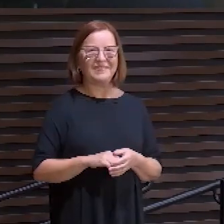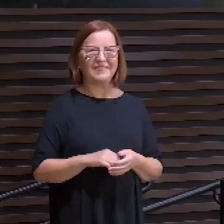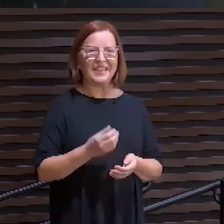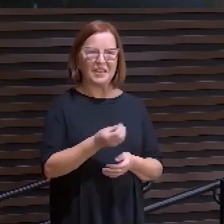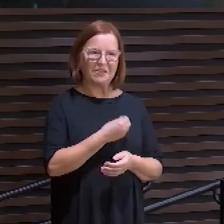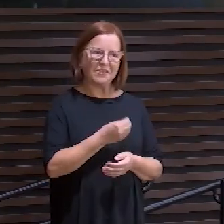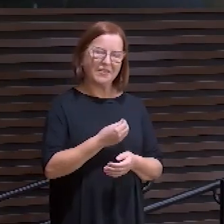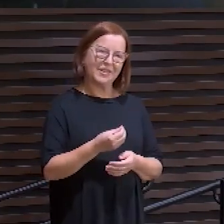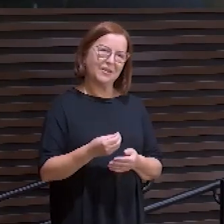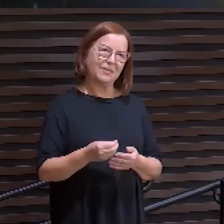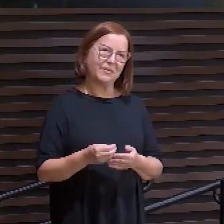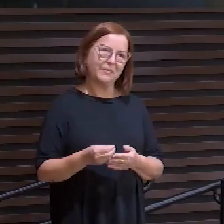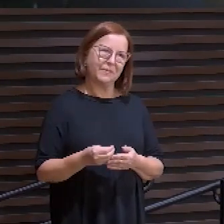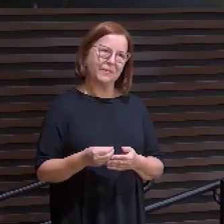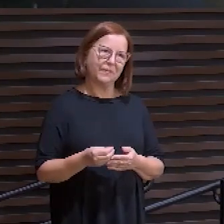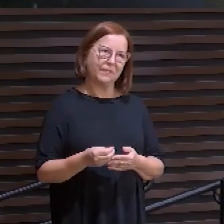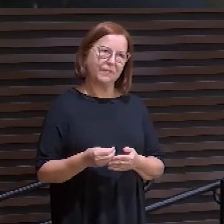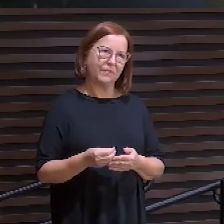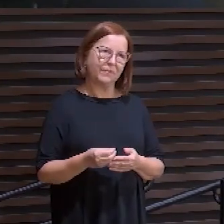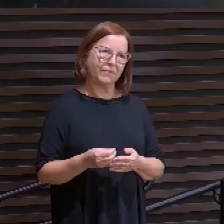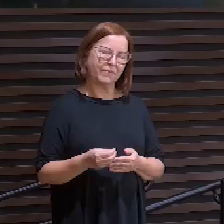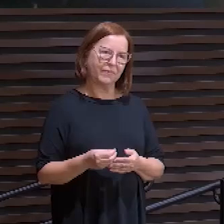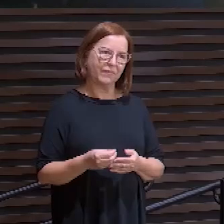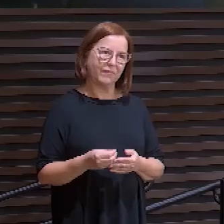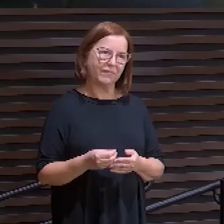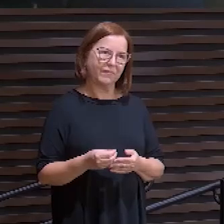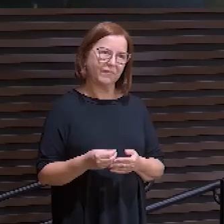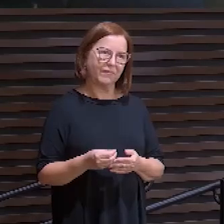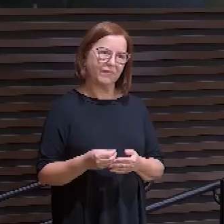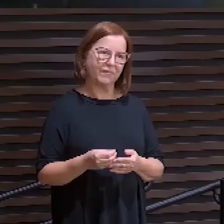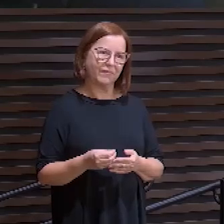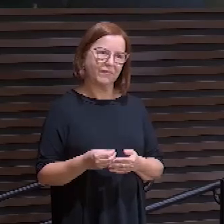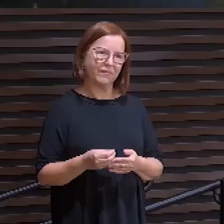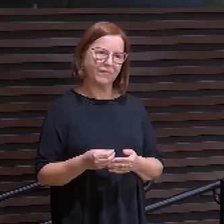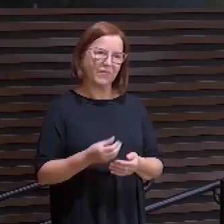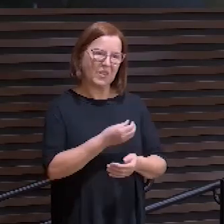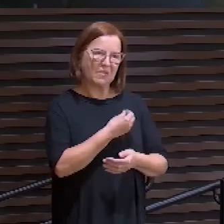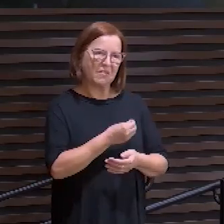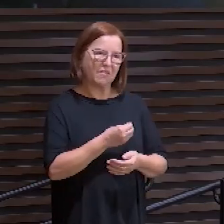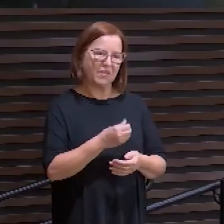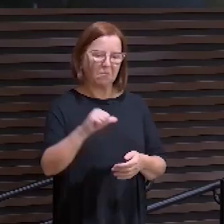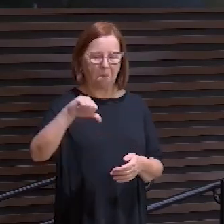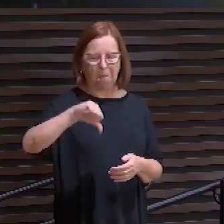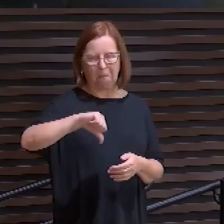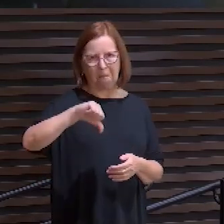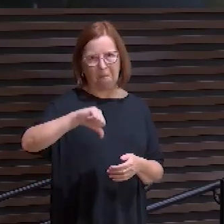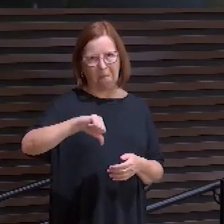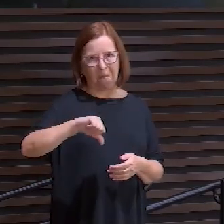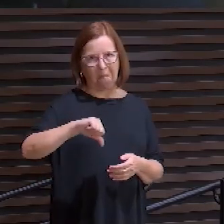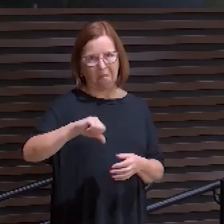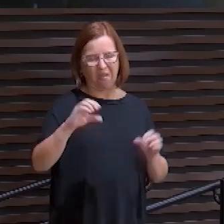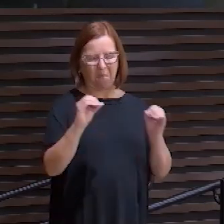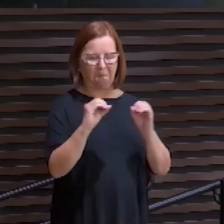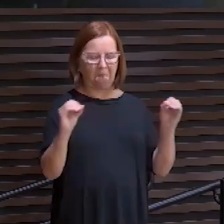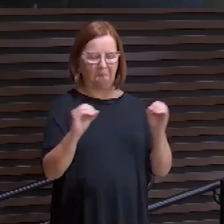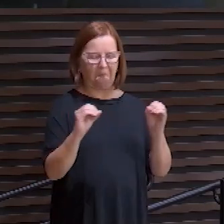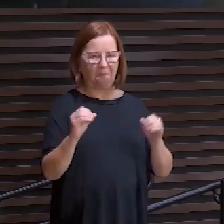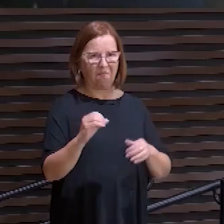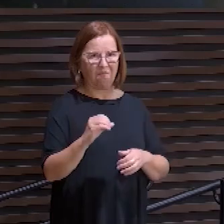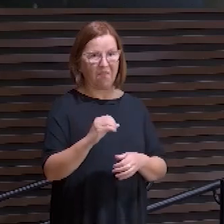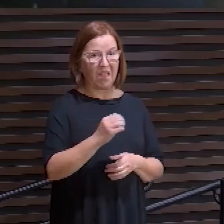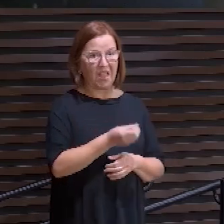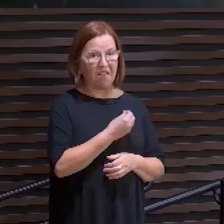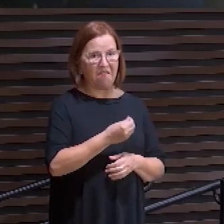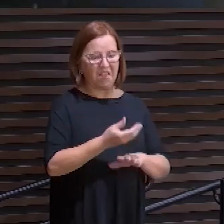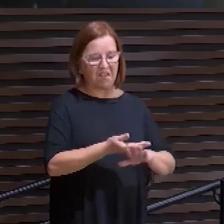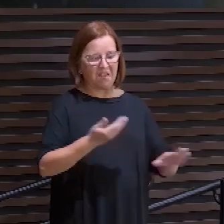Viveu uma vida inútil, uma vida sem